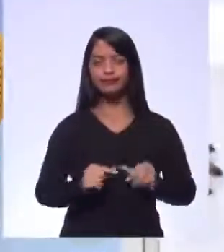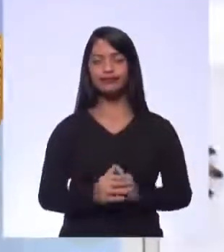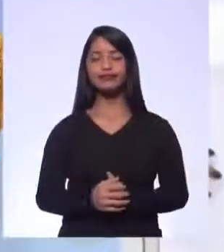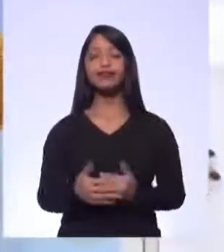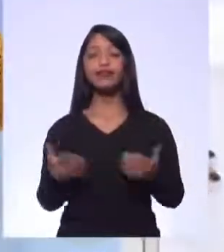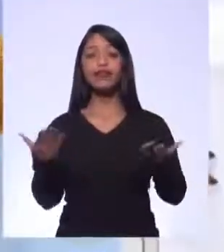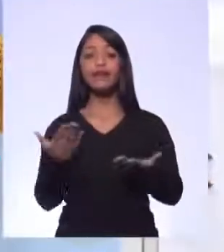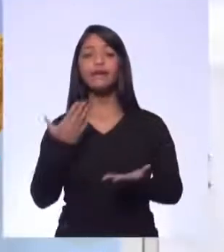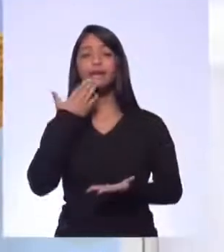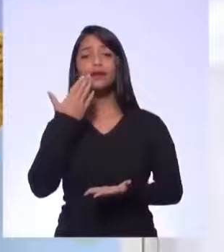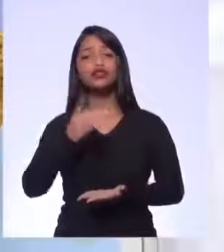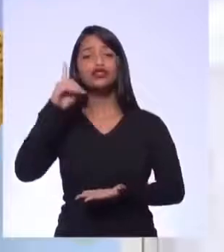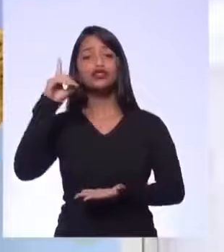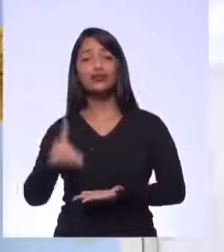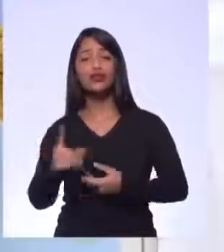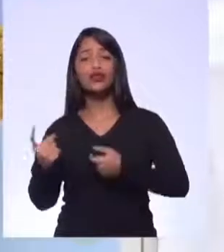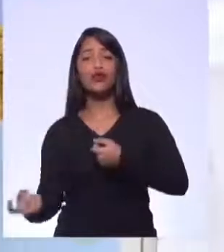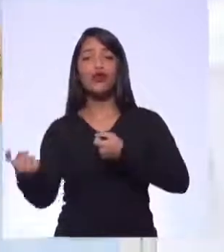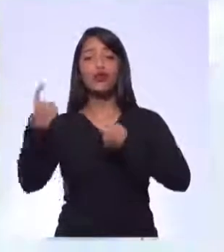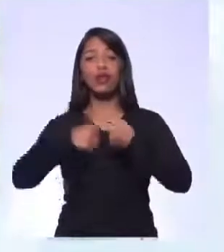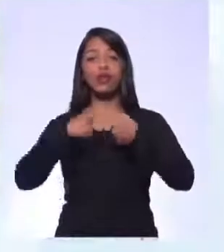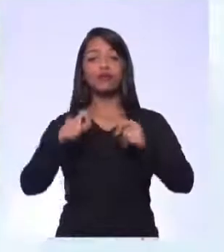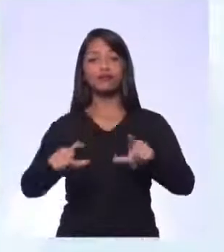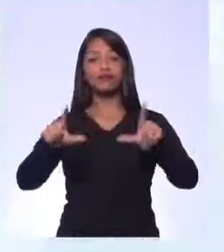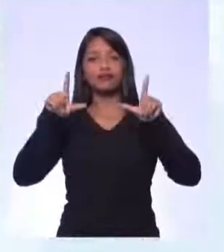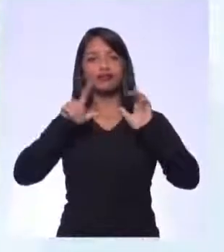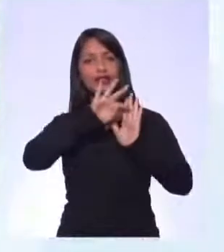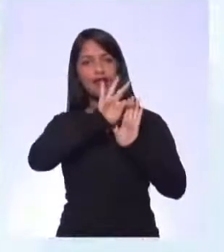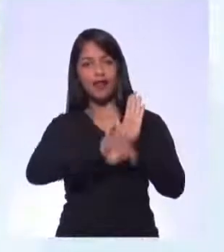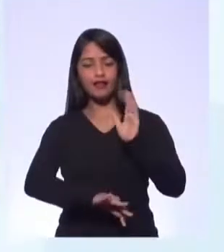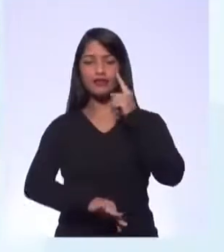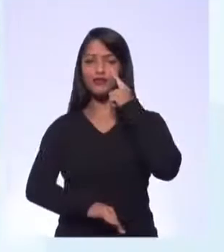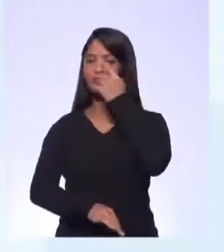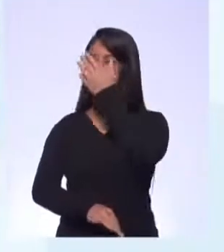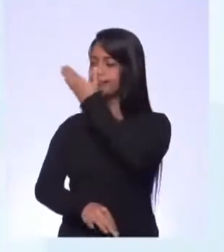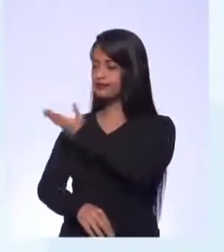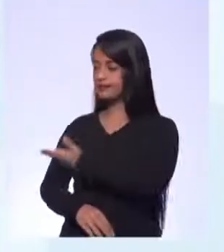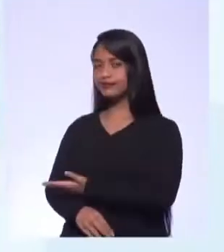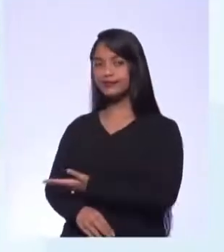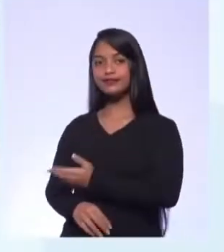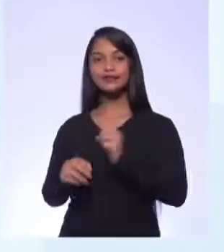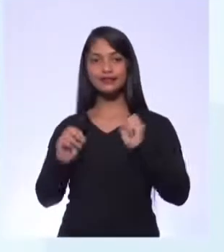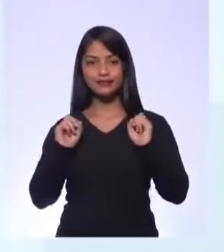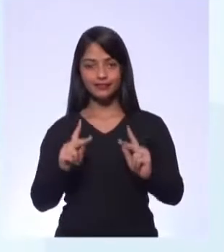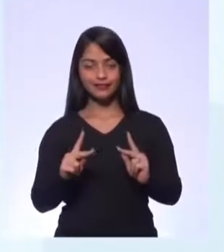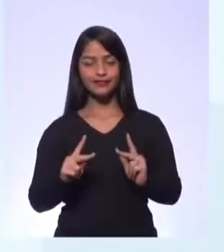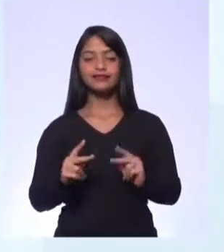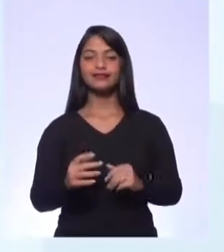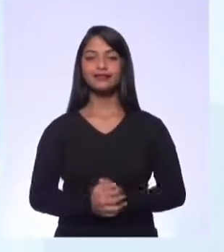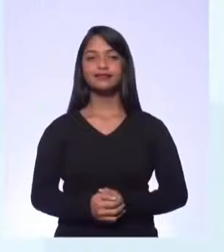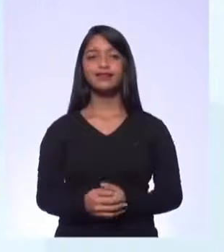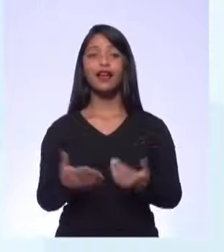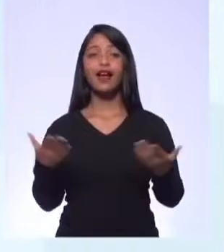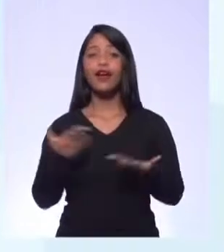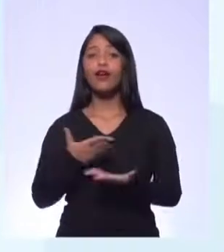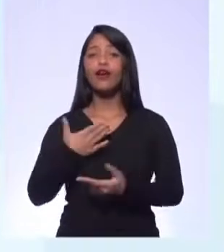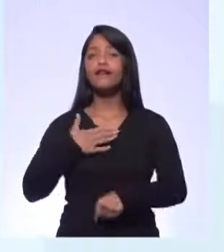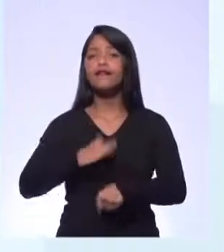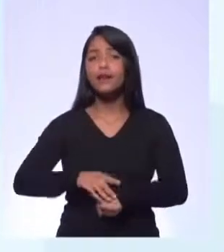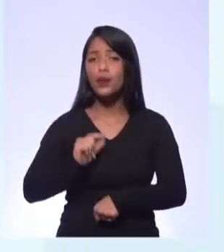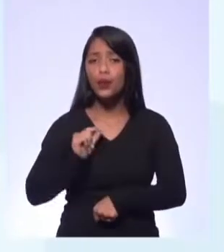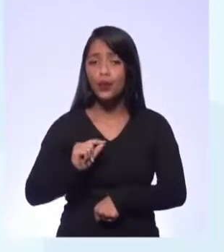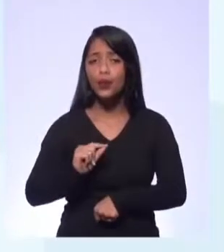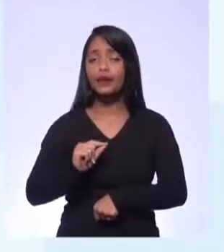diretor voltar novamente lá no texto, para vocês darem uma olhada, tá? Enquanto eu vou pegar uma frase lá